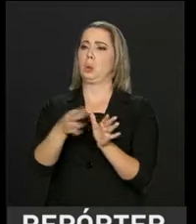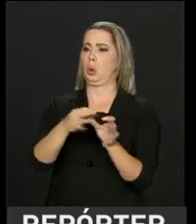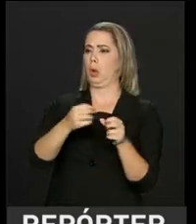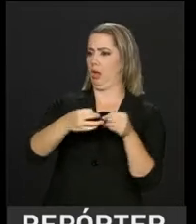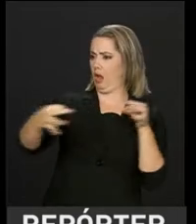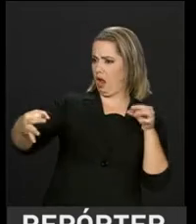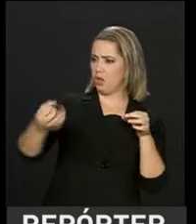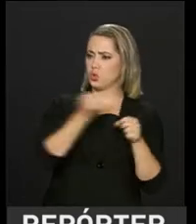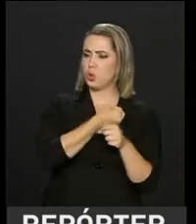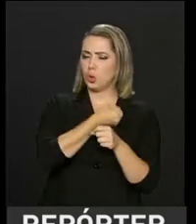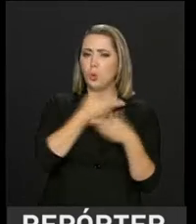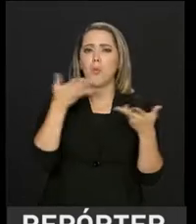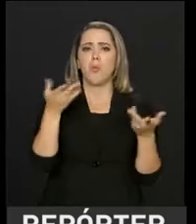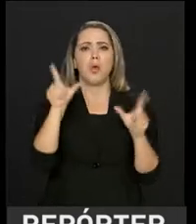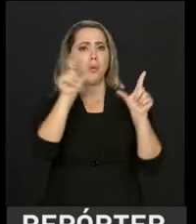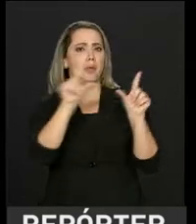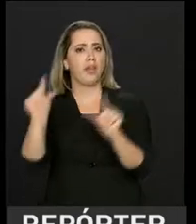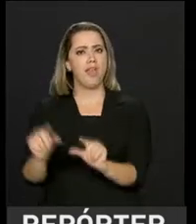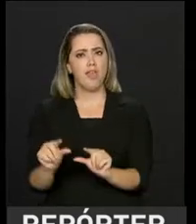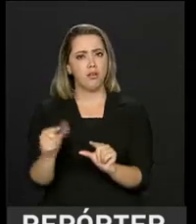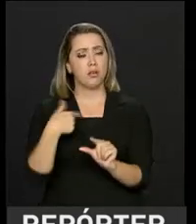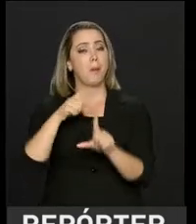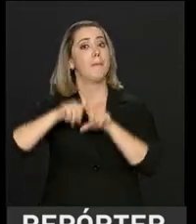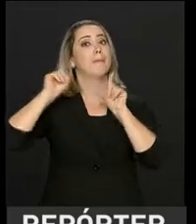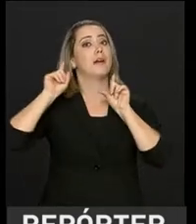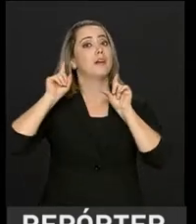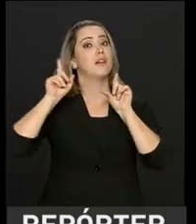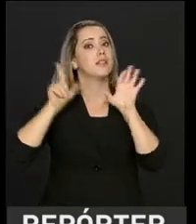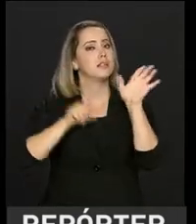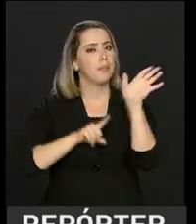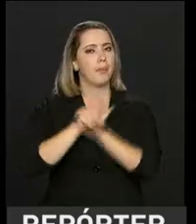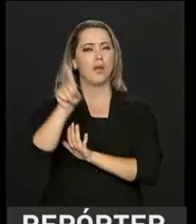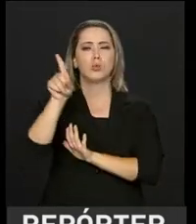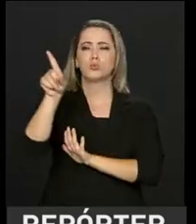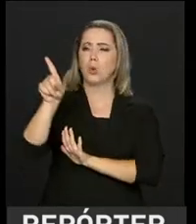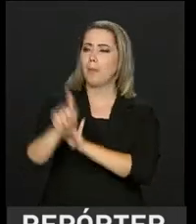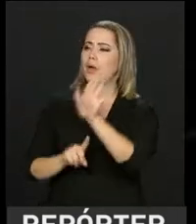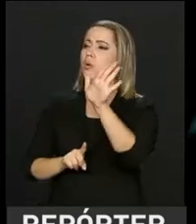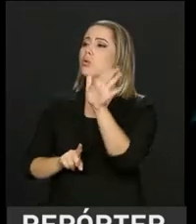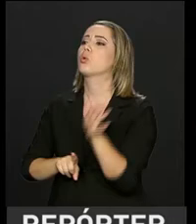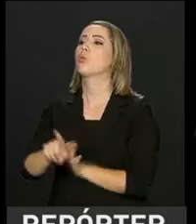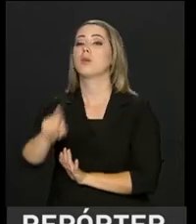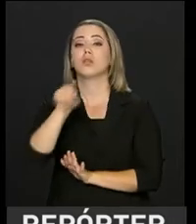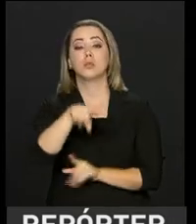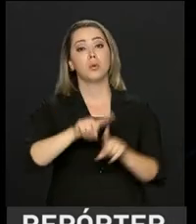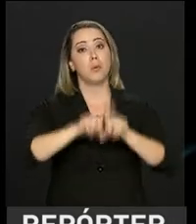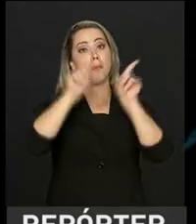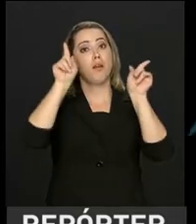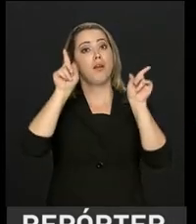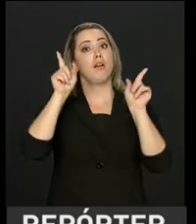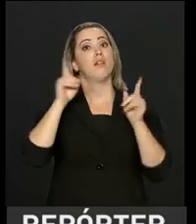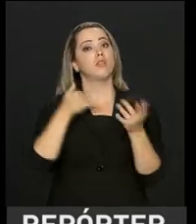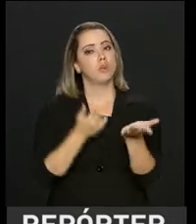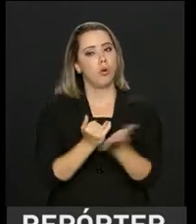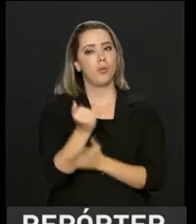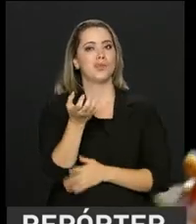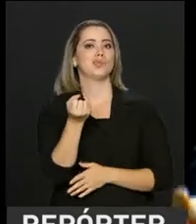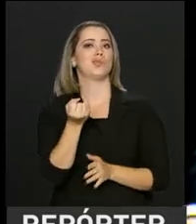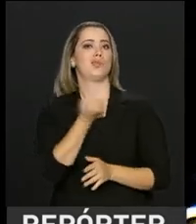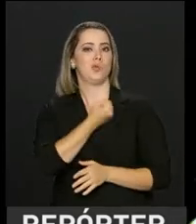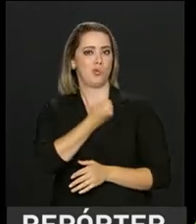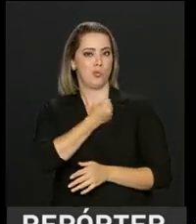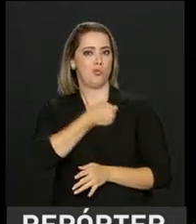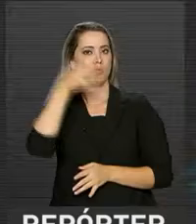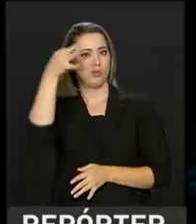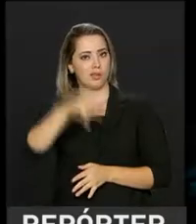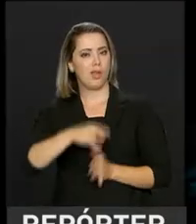ap campo mas ela colecionou analisou cumpriu seu papel a partir dos dados fornecidos